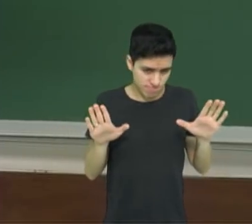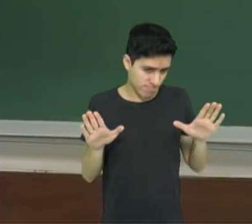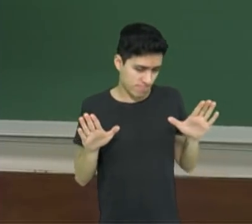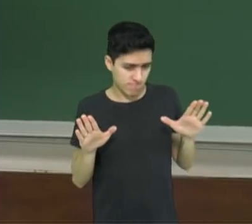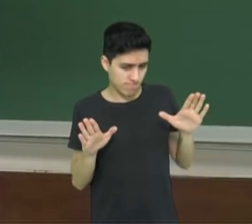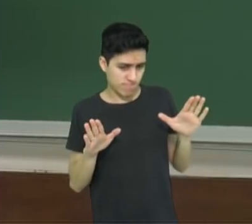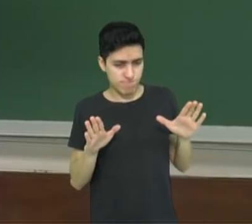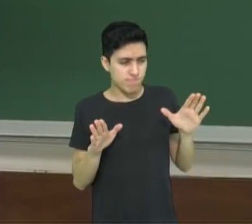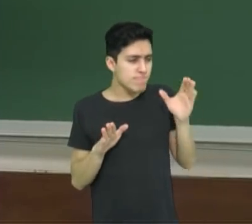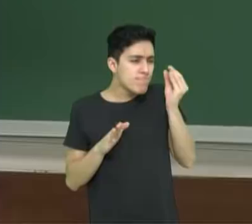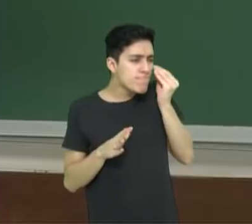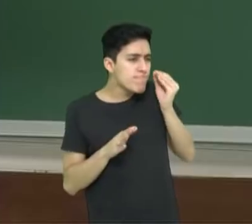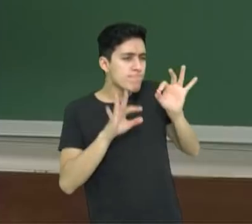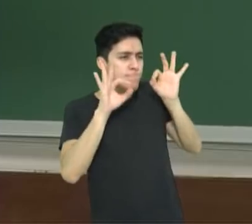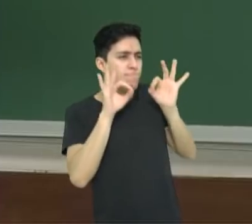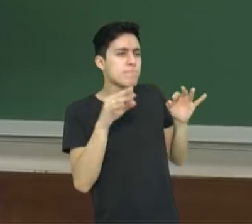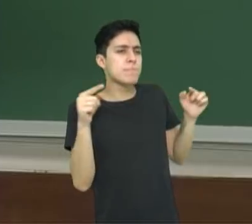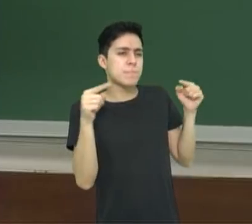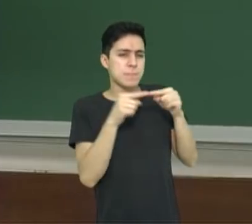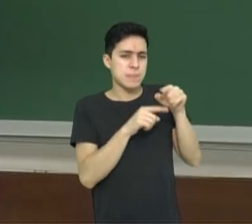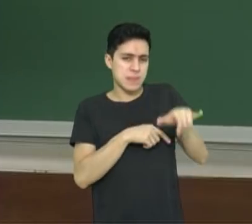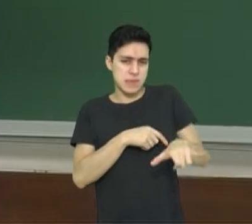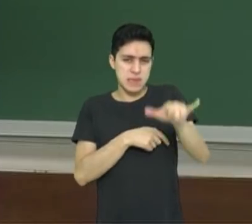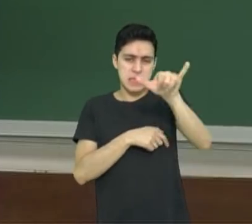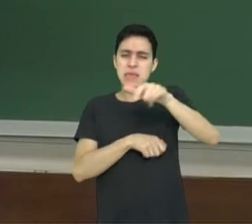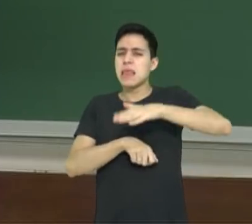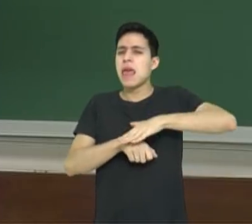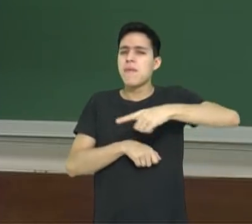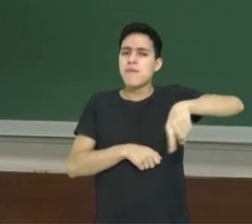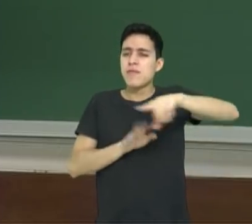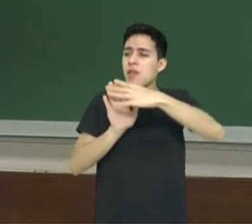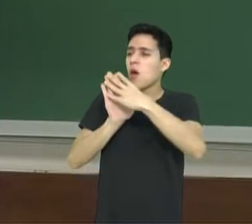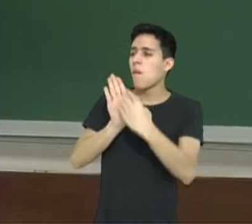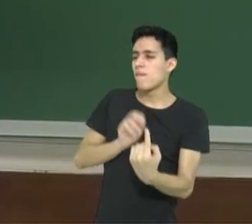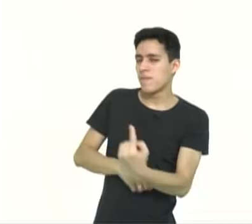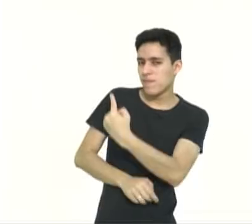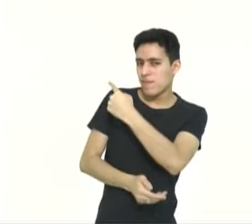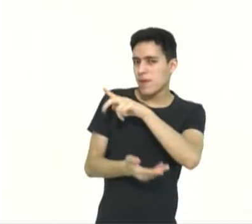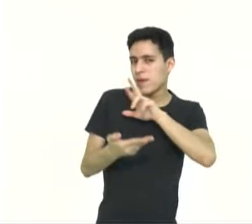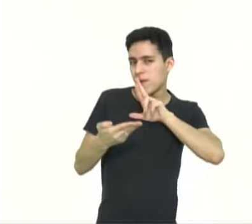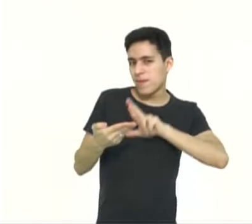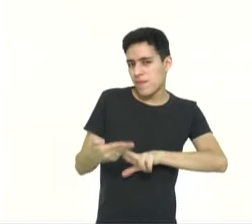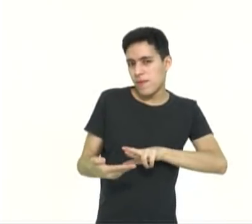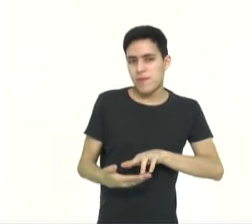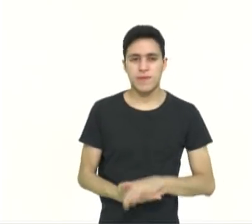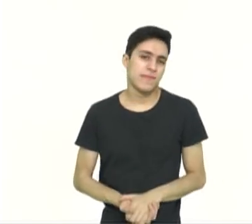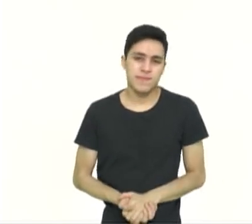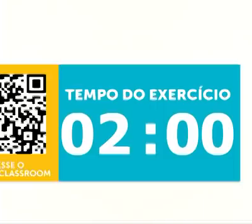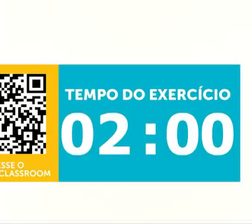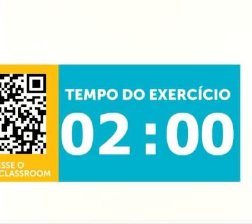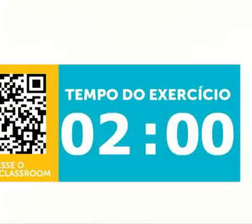encontrar e determinar a letra y, então um tempinho para você copiar essa resolução.